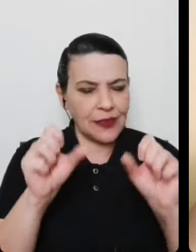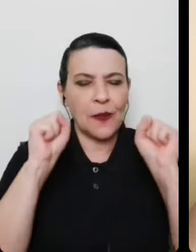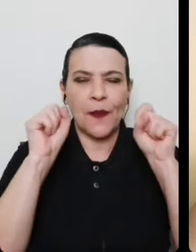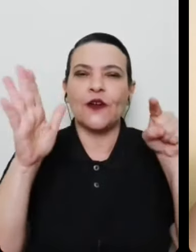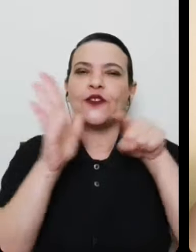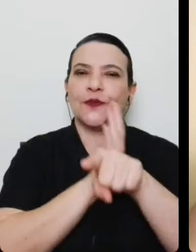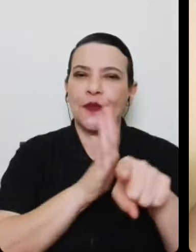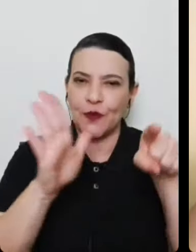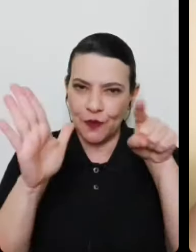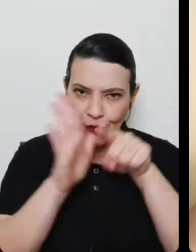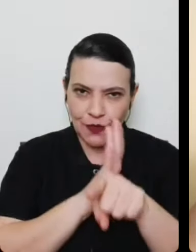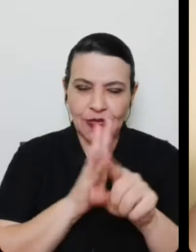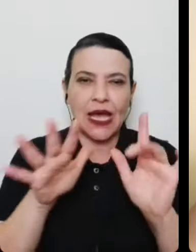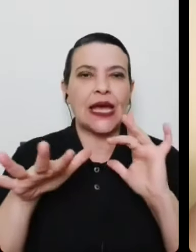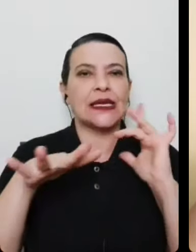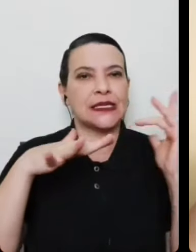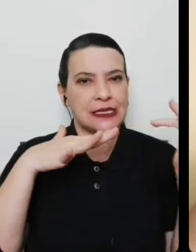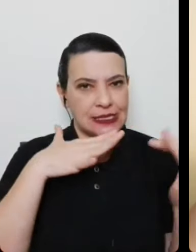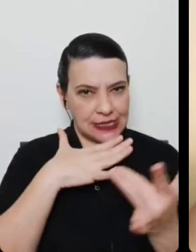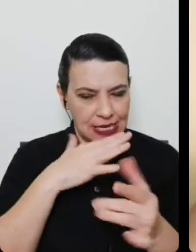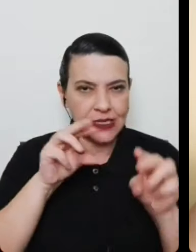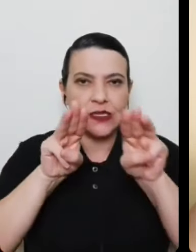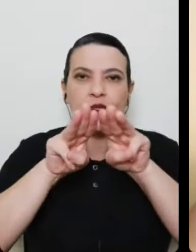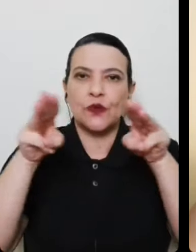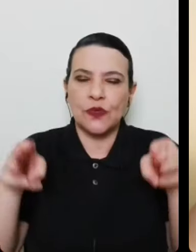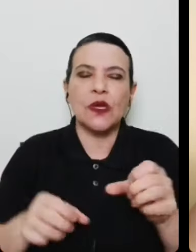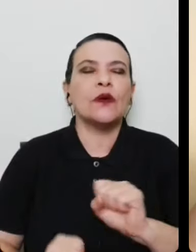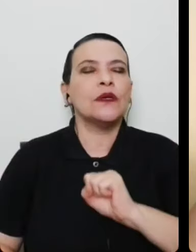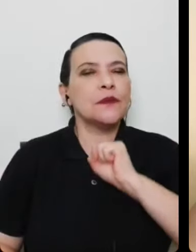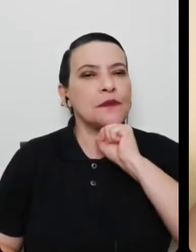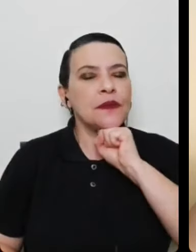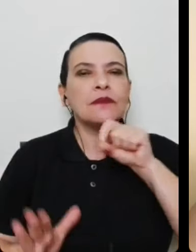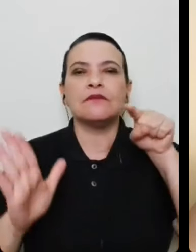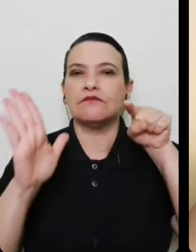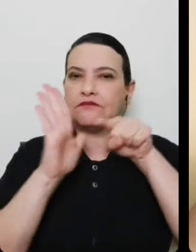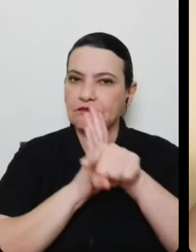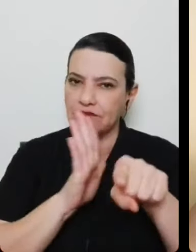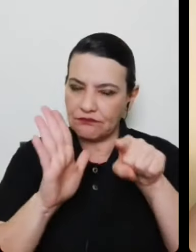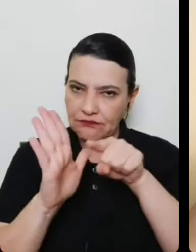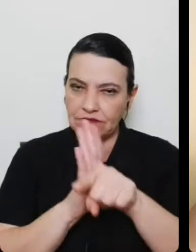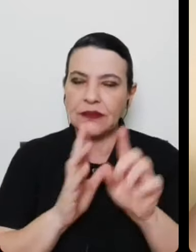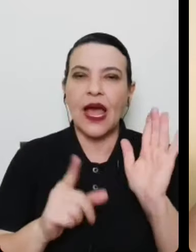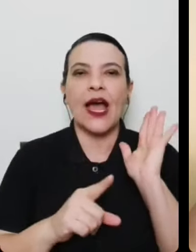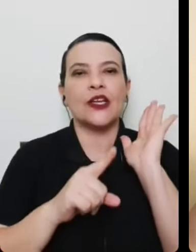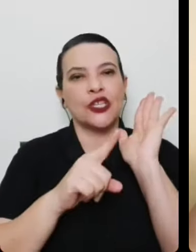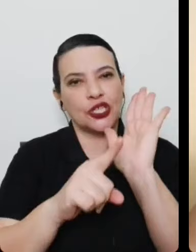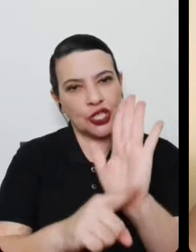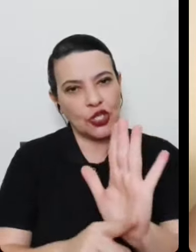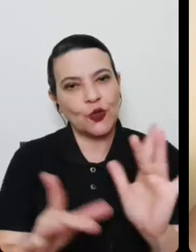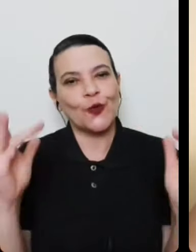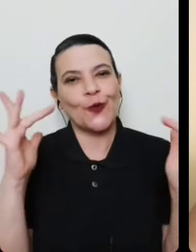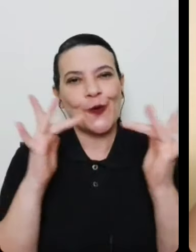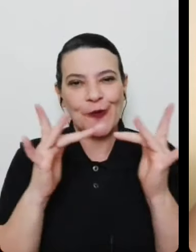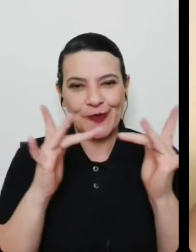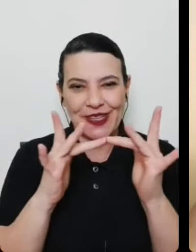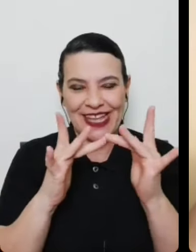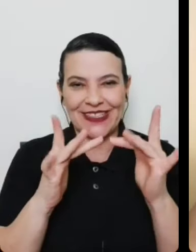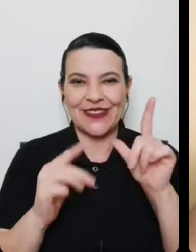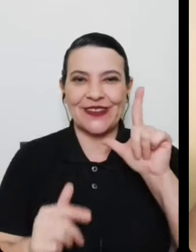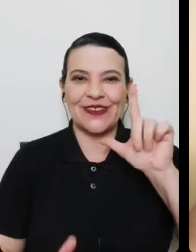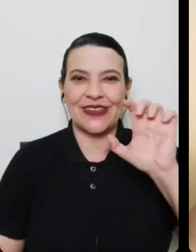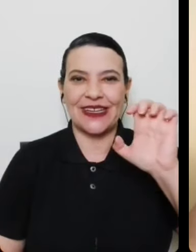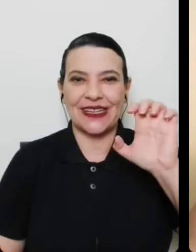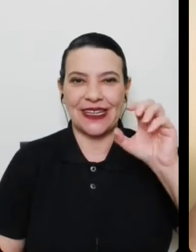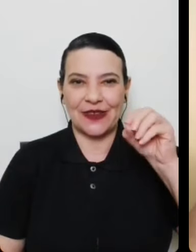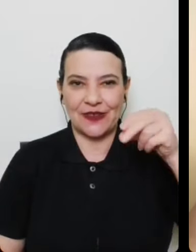né? Usem as redes do museu para perguntar. A gente faz essa ponte, né, entre Com a certeza, vai pessoa ser um e o prazer. Leonardo,